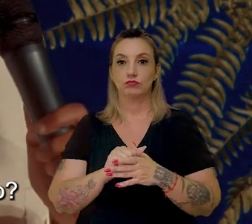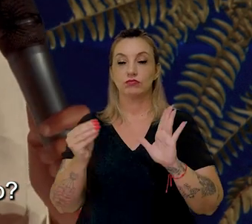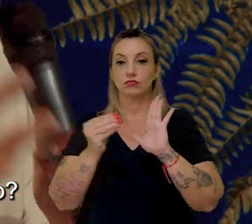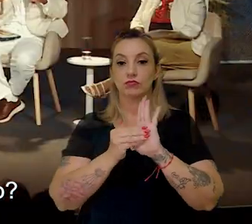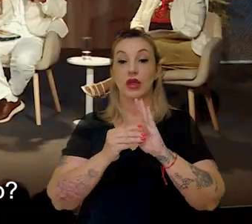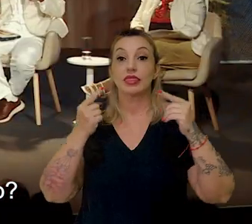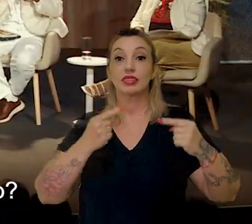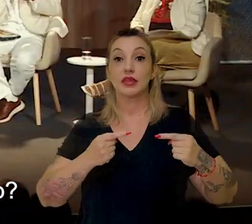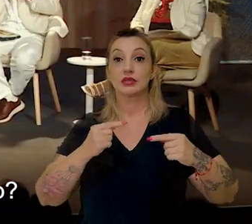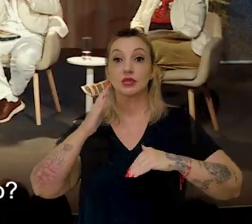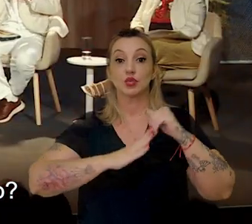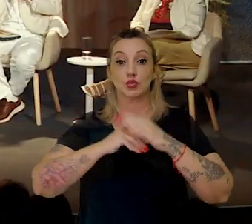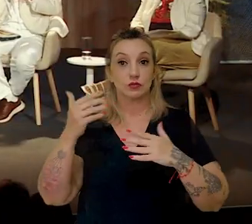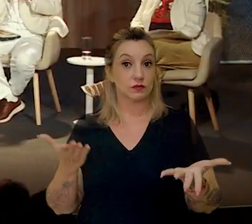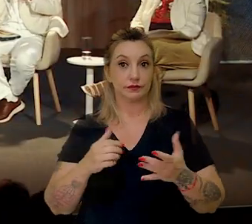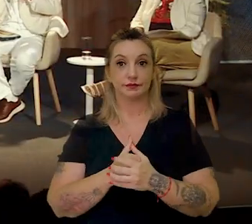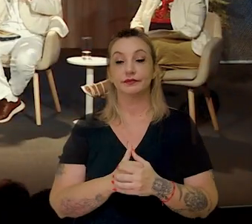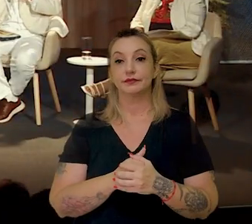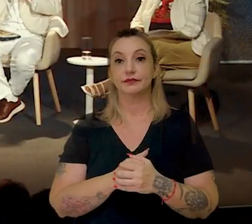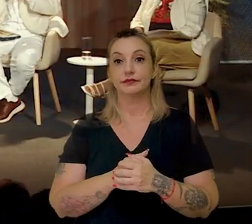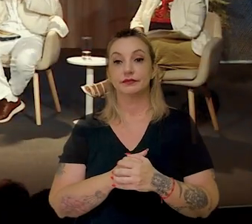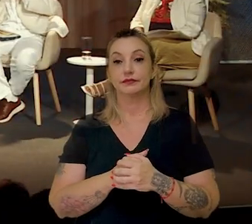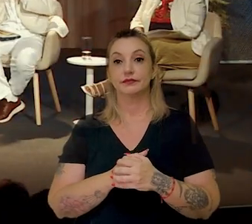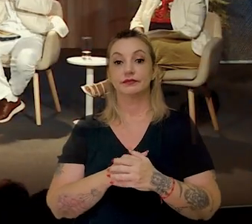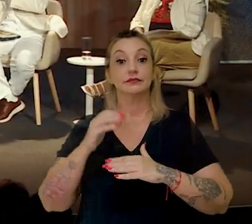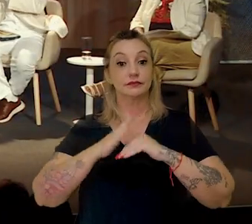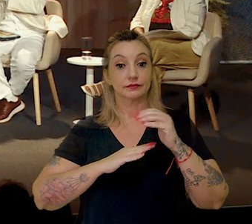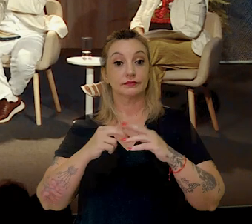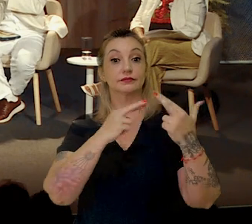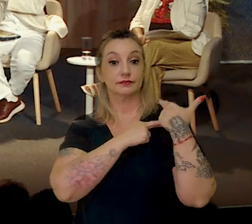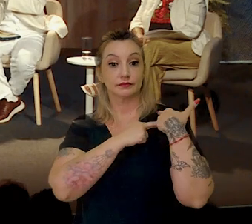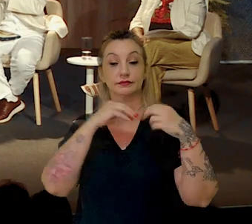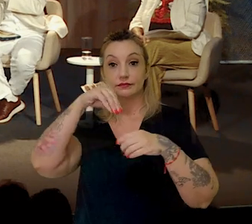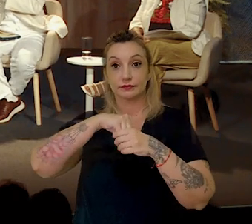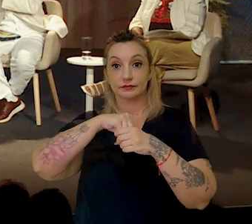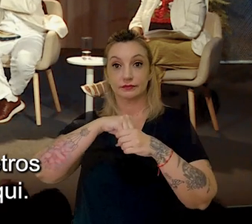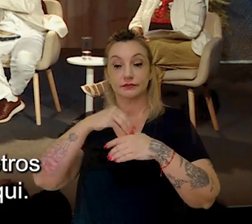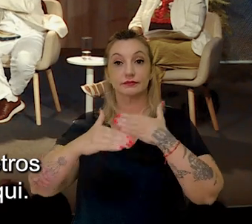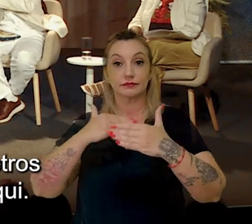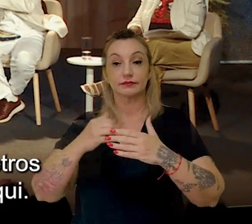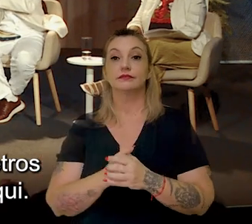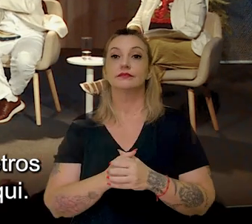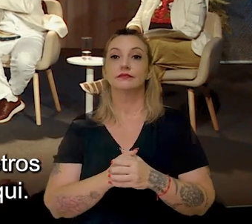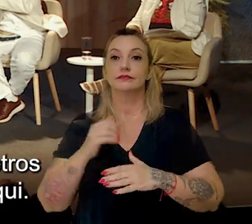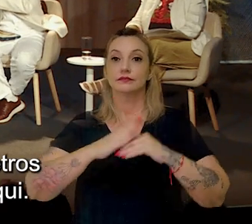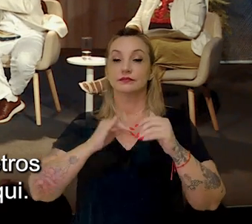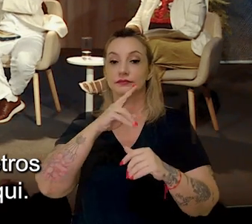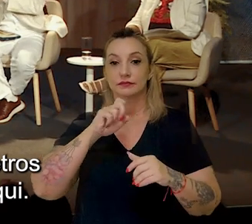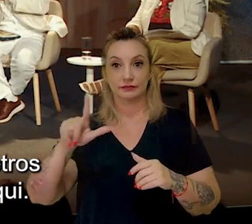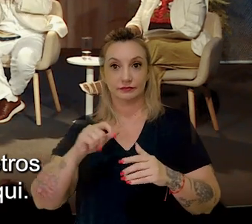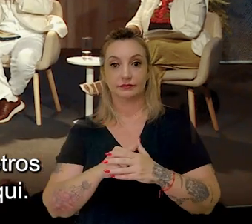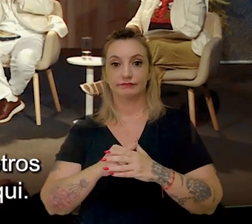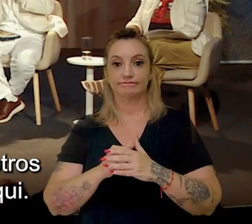como desafio da construção n a construção é responsável dentro desse processo a construção civil vai ser